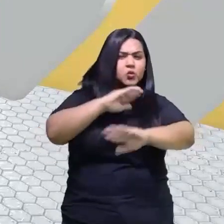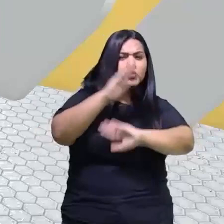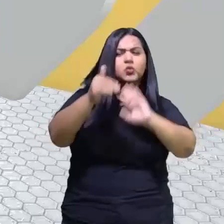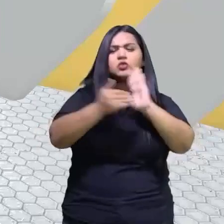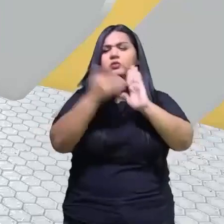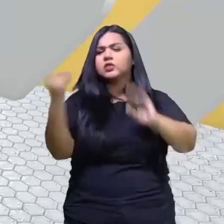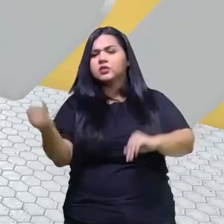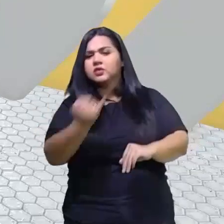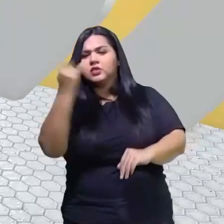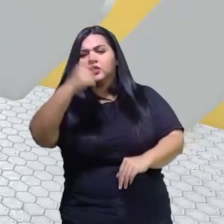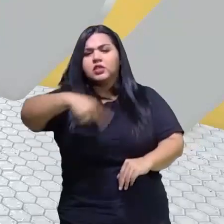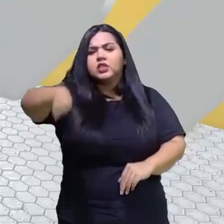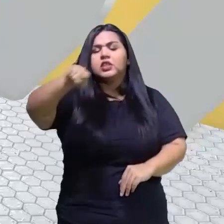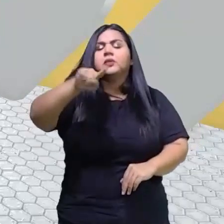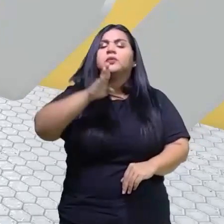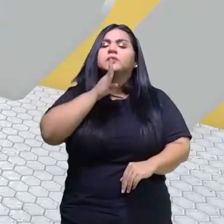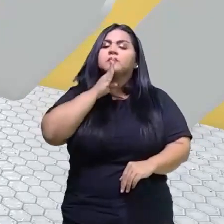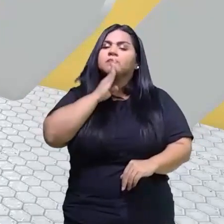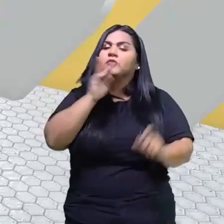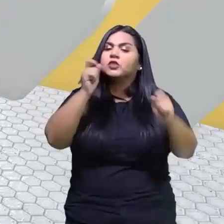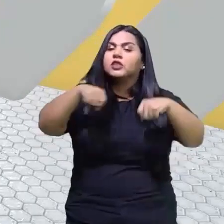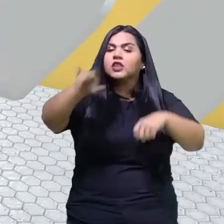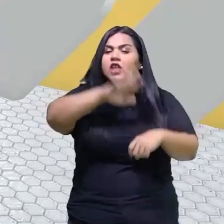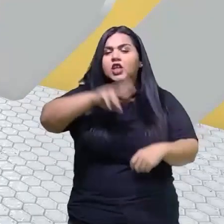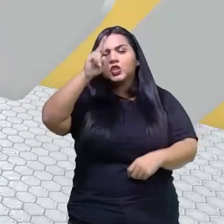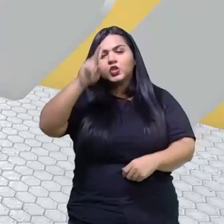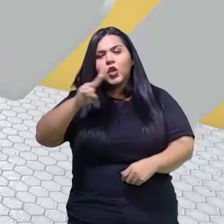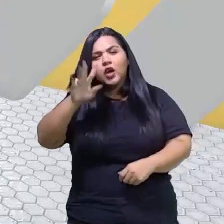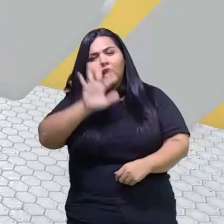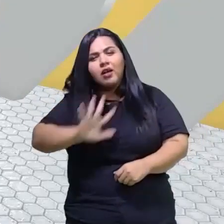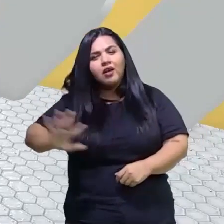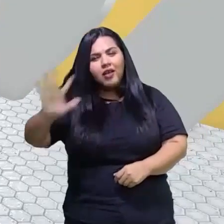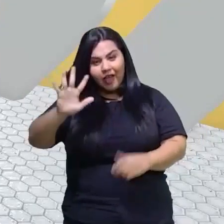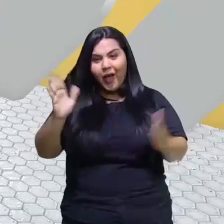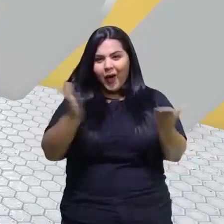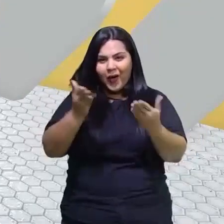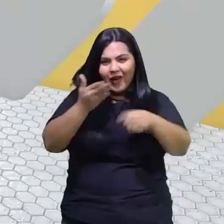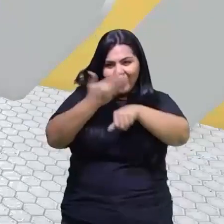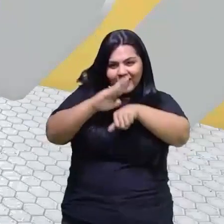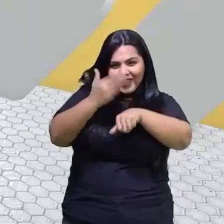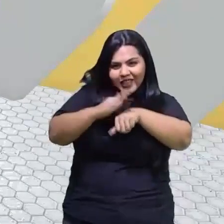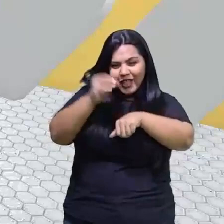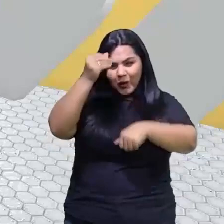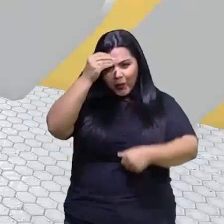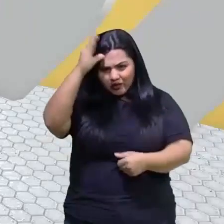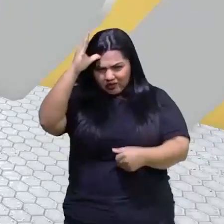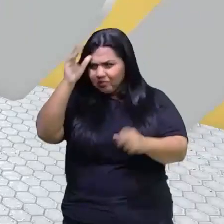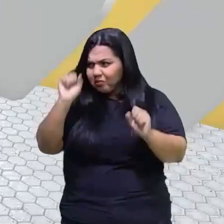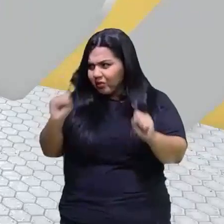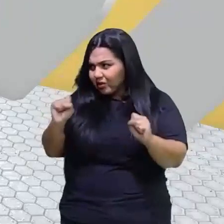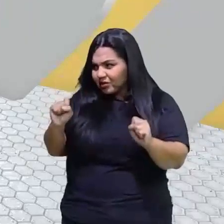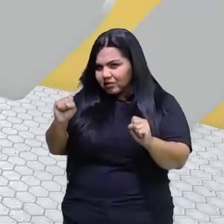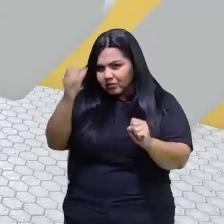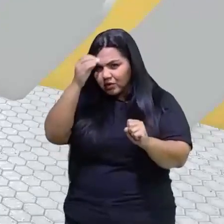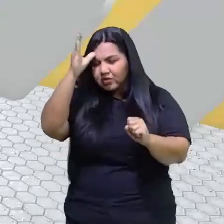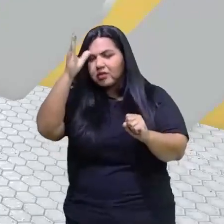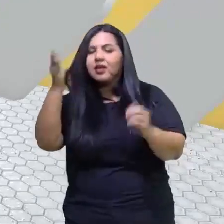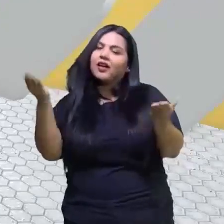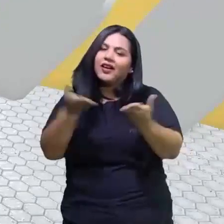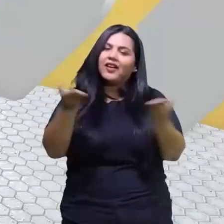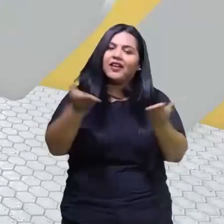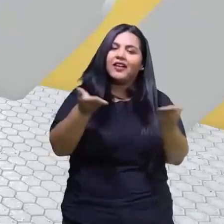importante para que você possa conhecer a história da sua região. E vamos testar esses conhecimentos agora? Podemos testar? Porque vem aí o